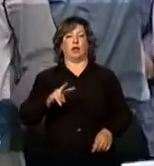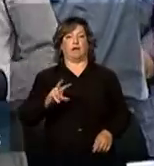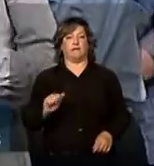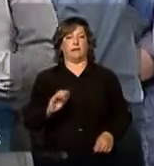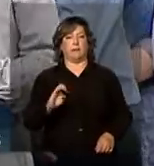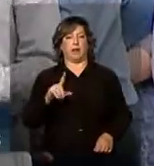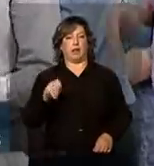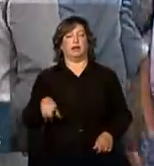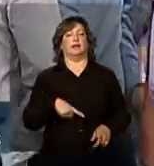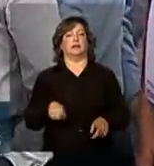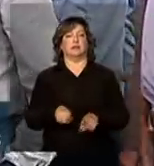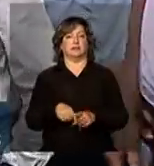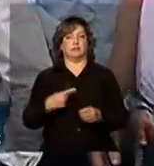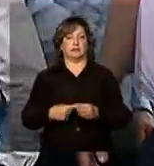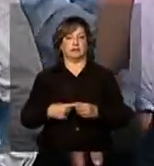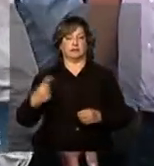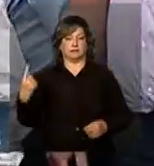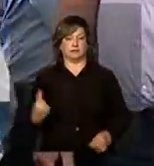Val